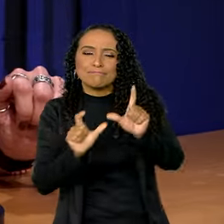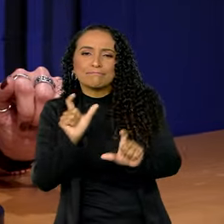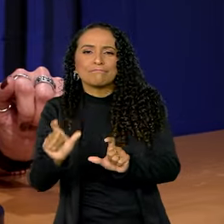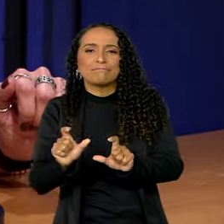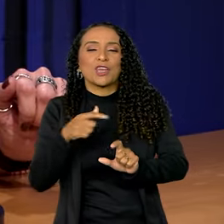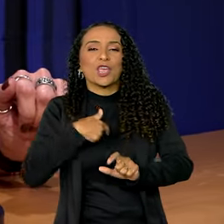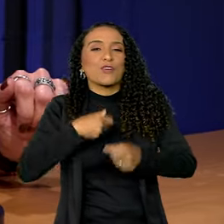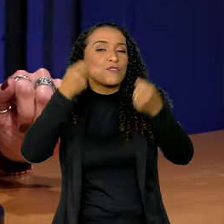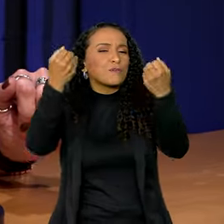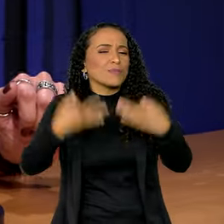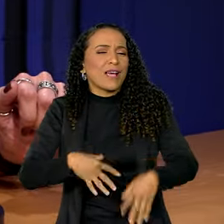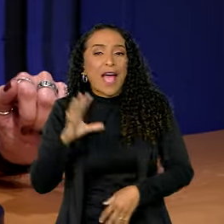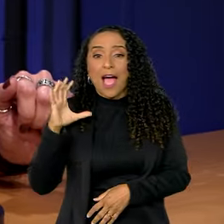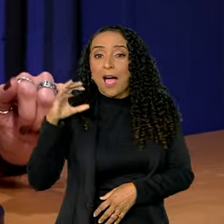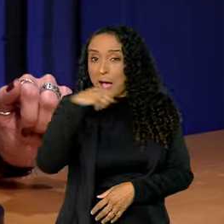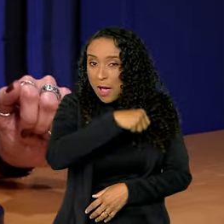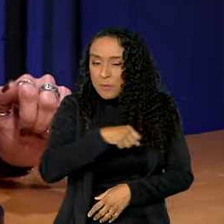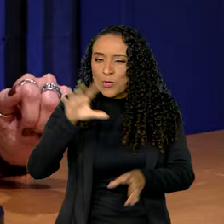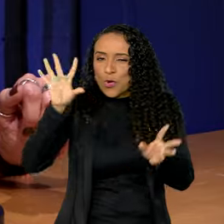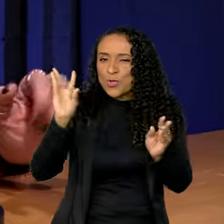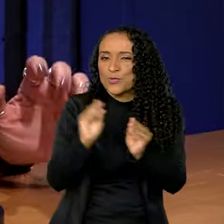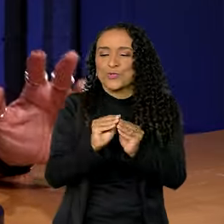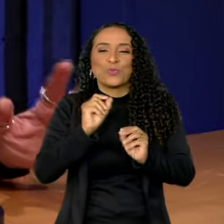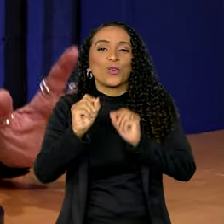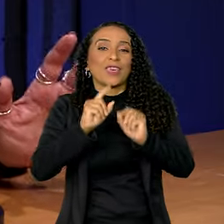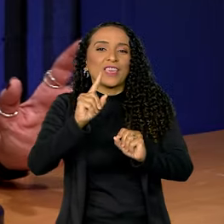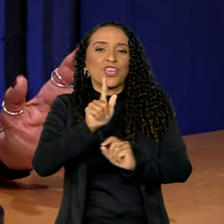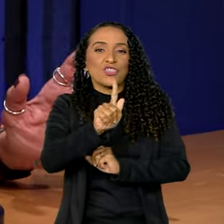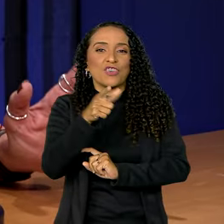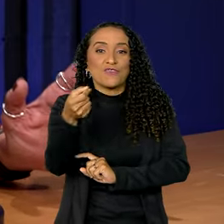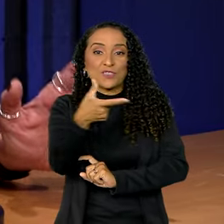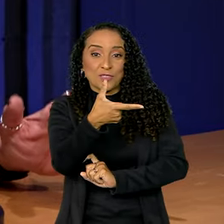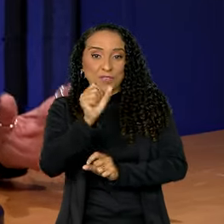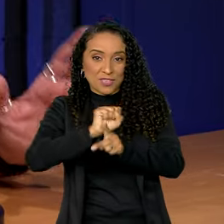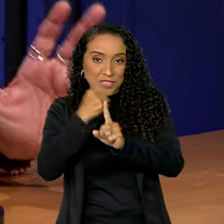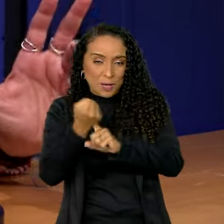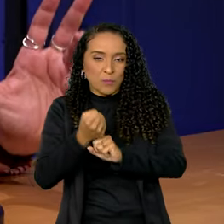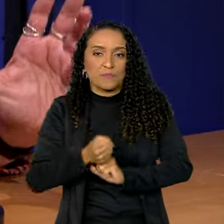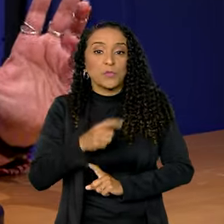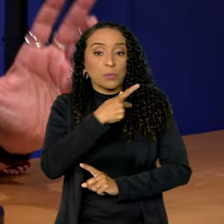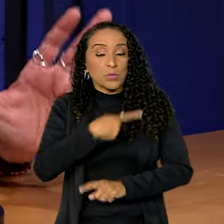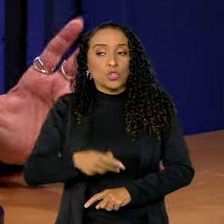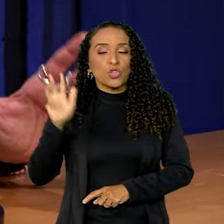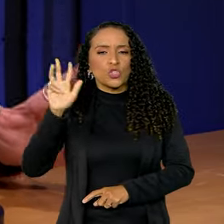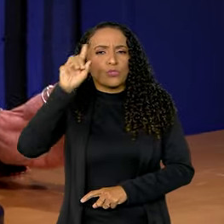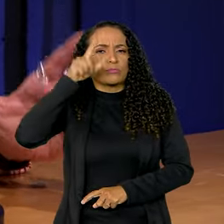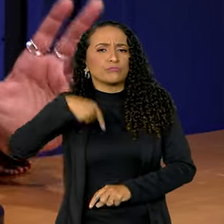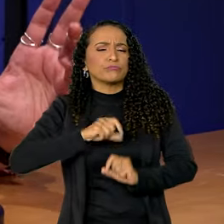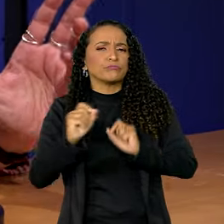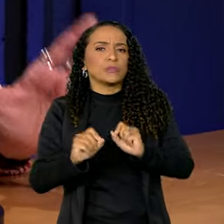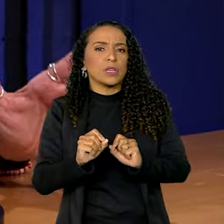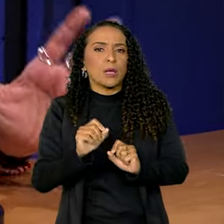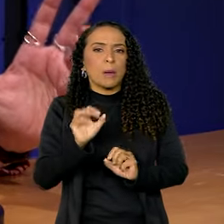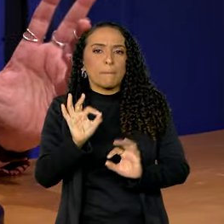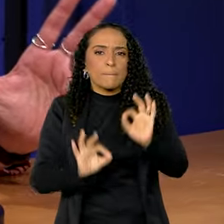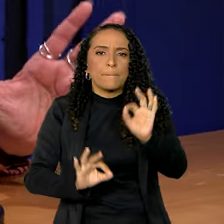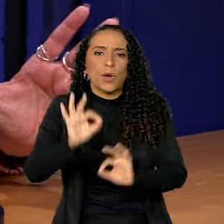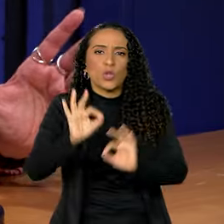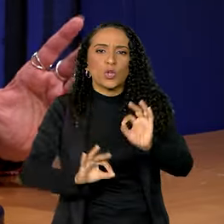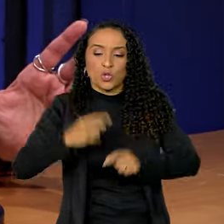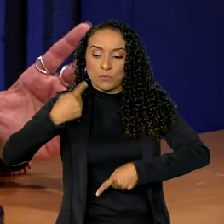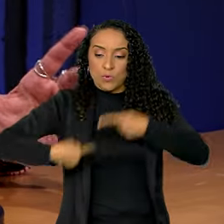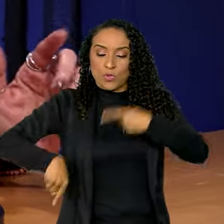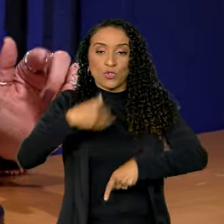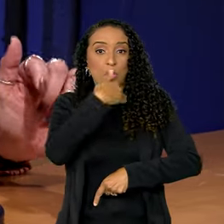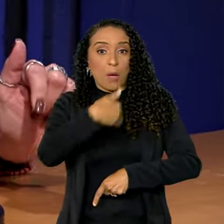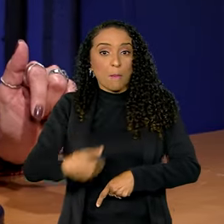social vou fazer um rápido resuminho aqui do que é o G20 social o presidente Lula determinou que paraa construção das